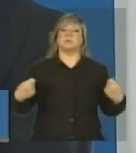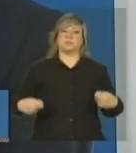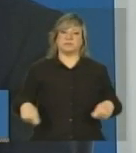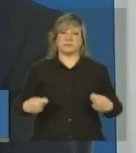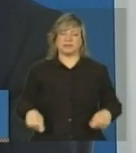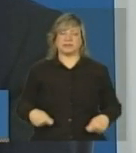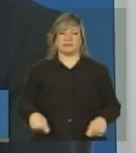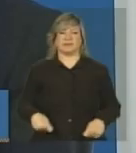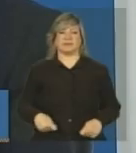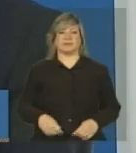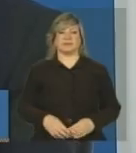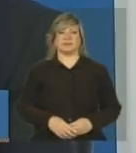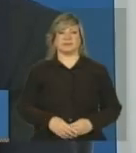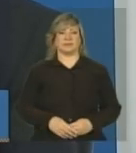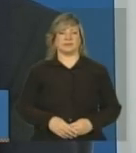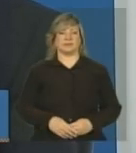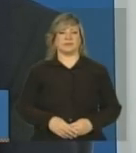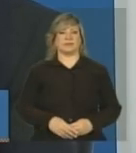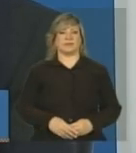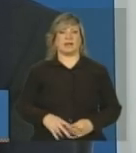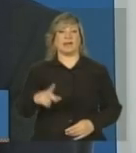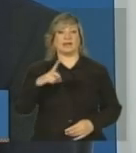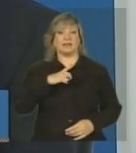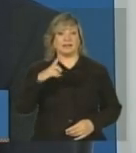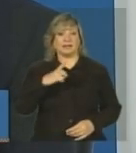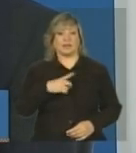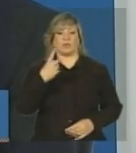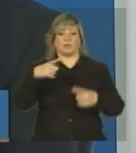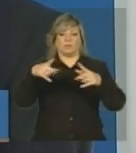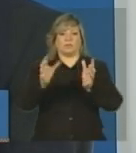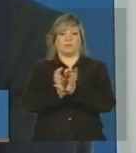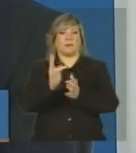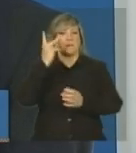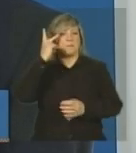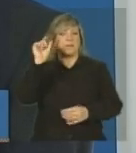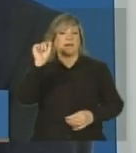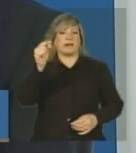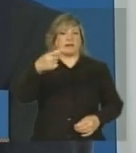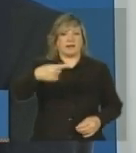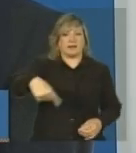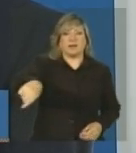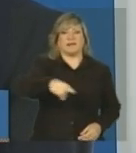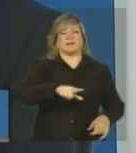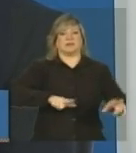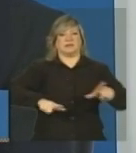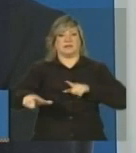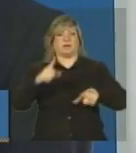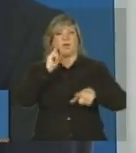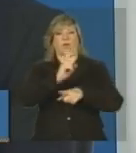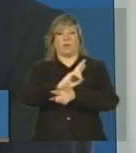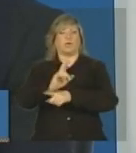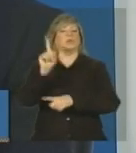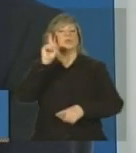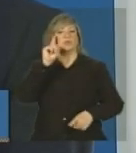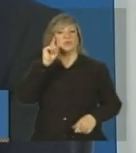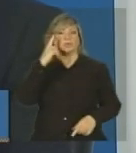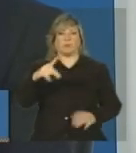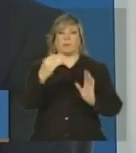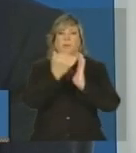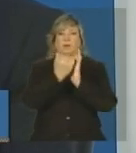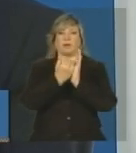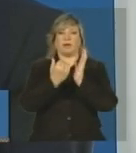que tenha uma instância para essas atividades de controle do cotidiano do